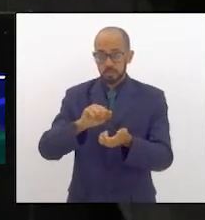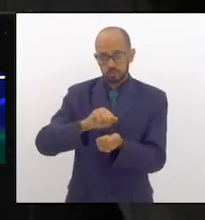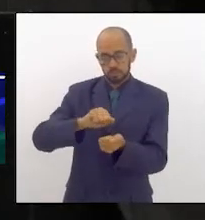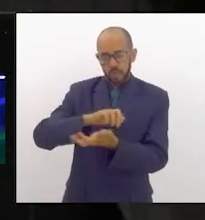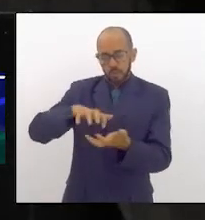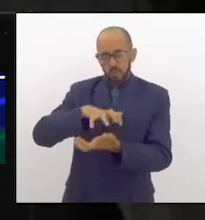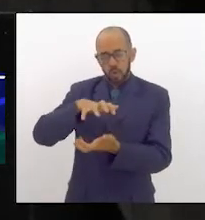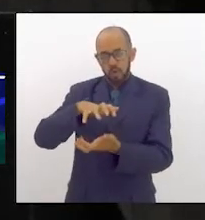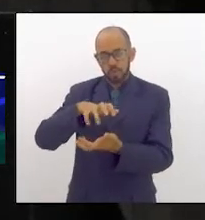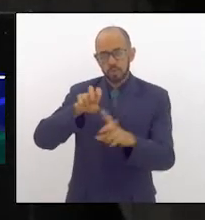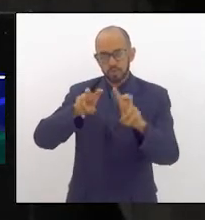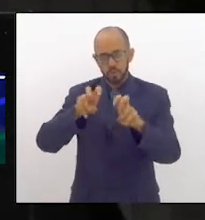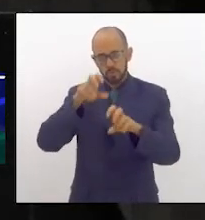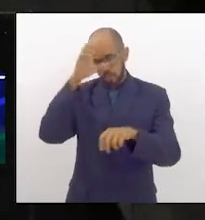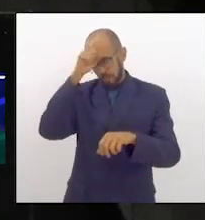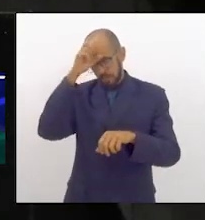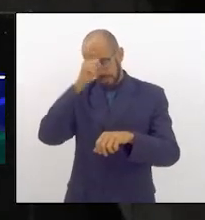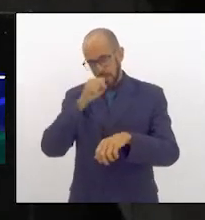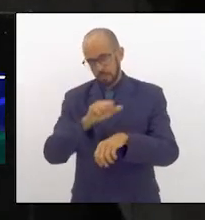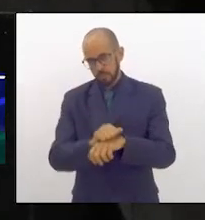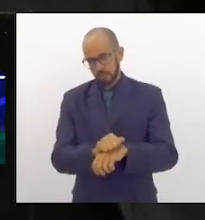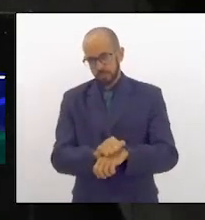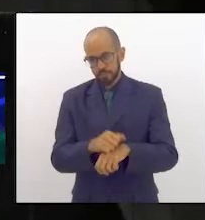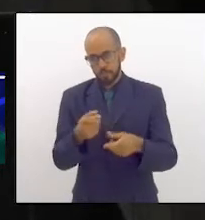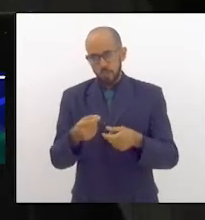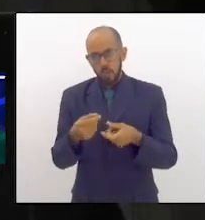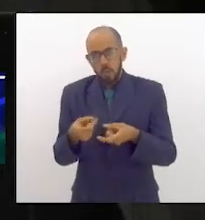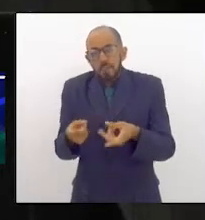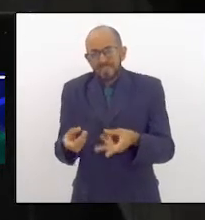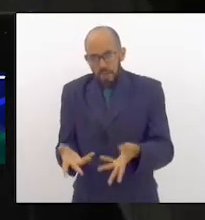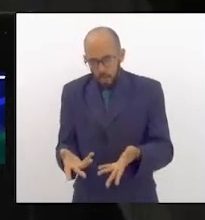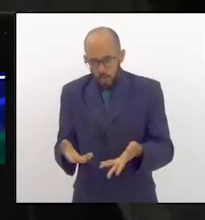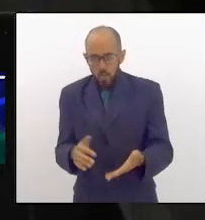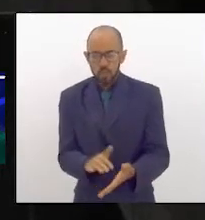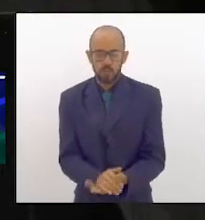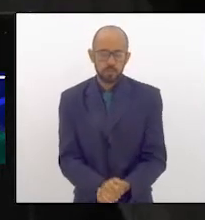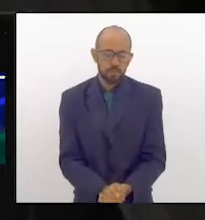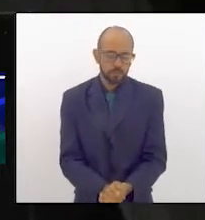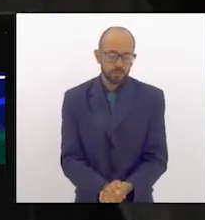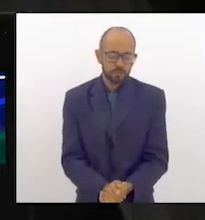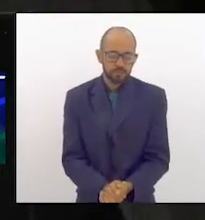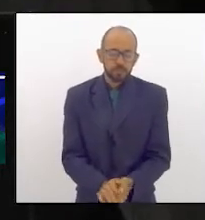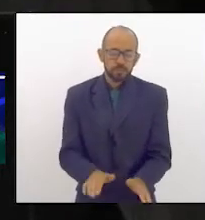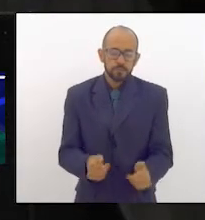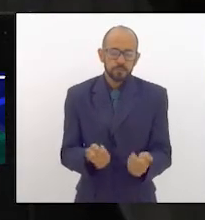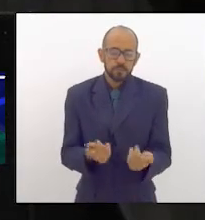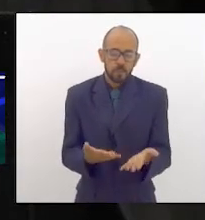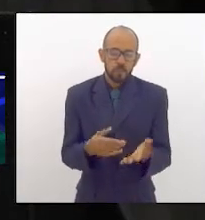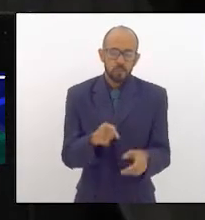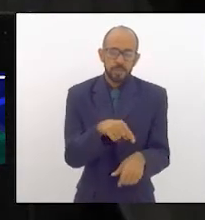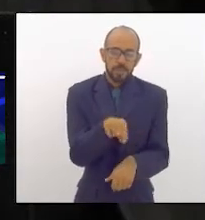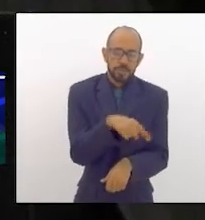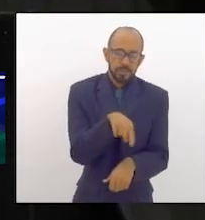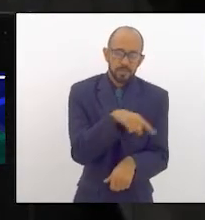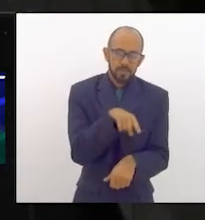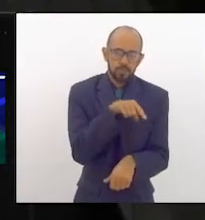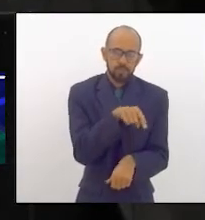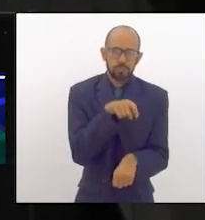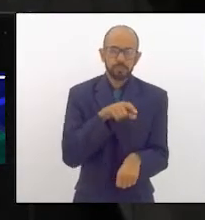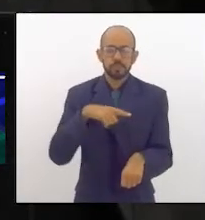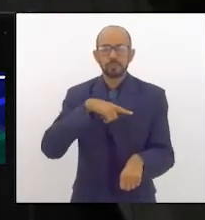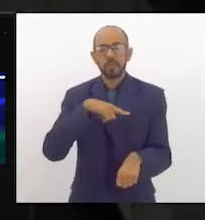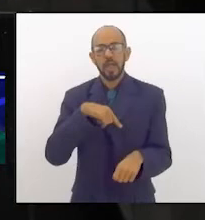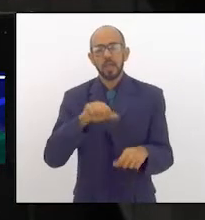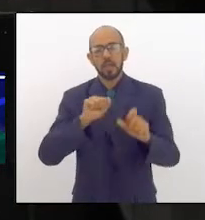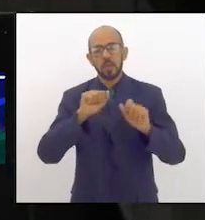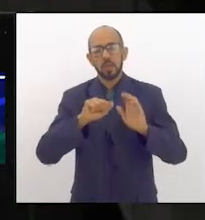imagem é comercial e no caso deixe desta área a um programa